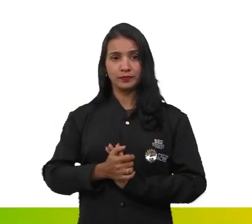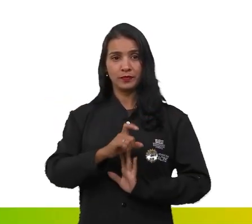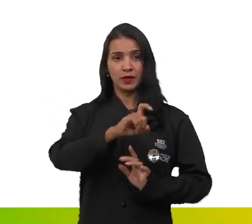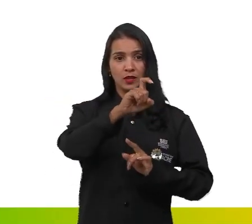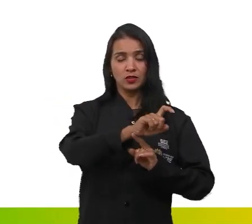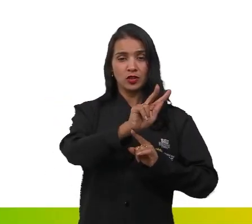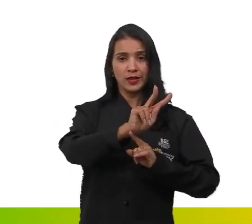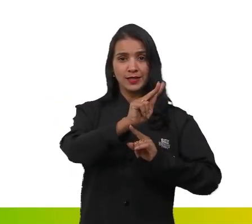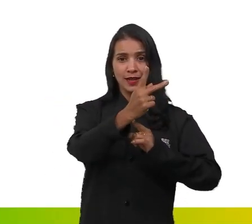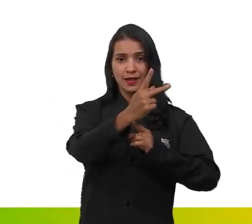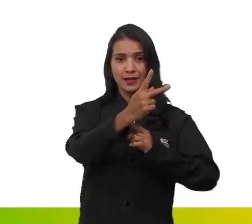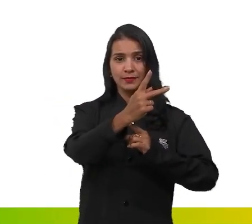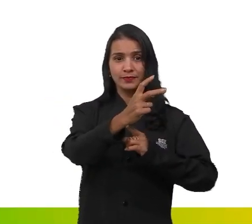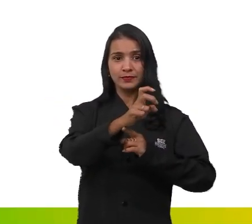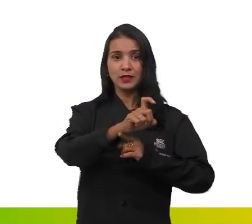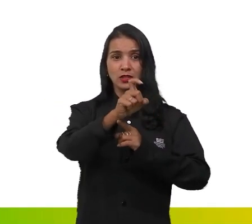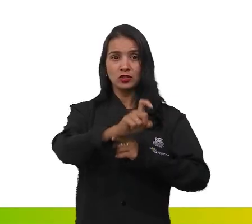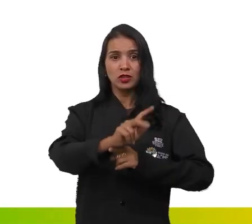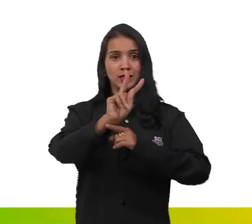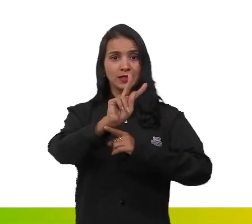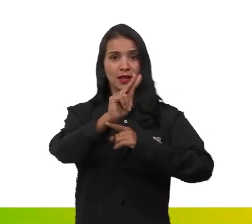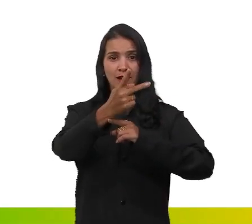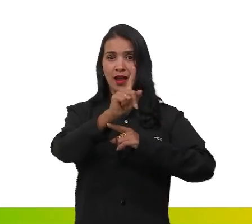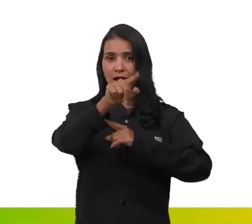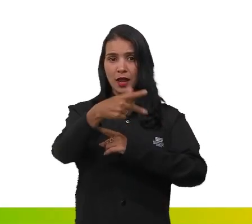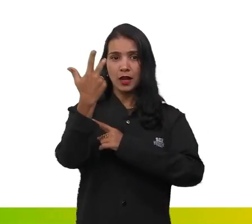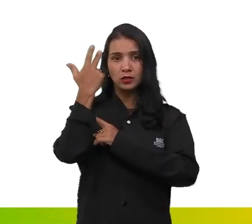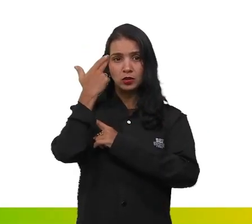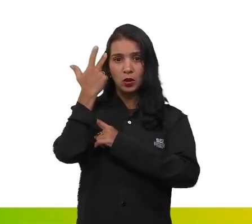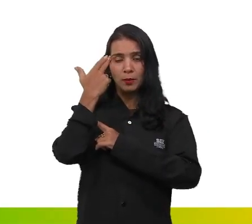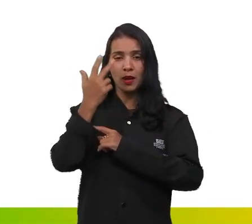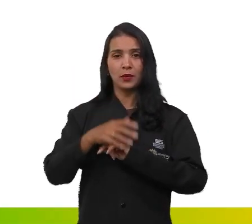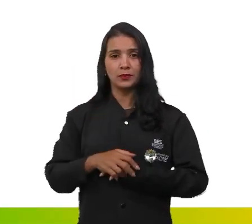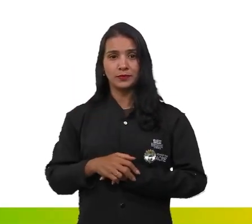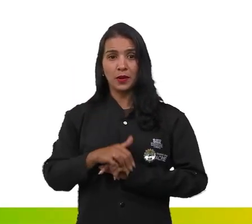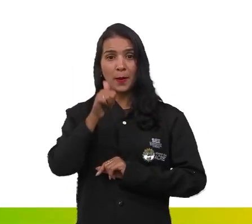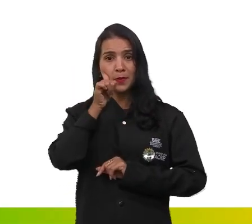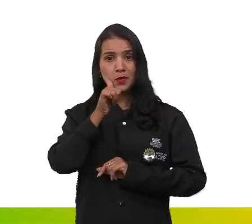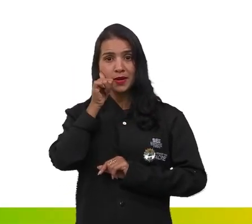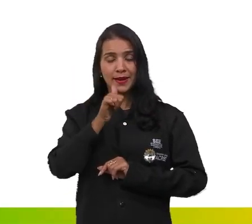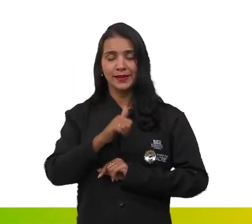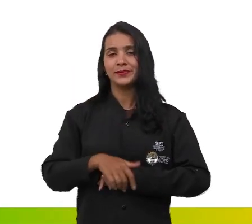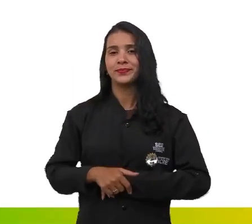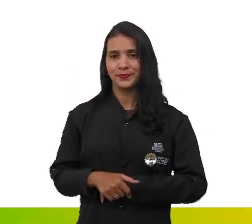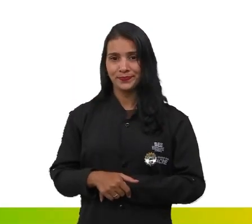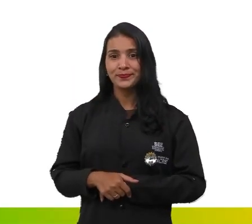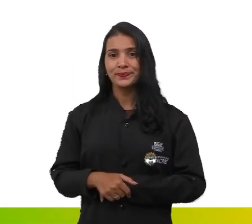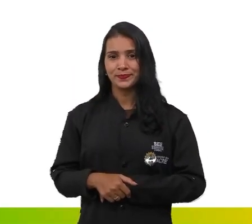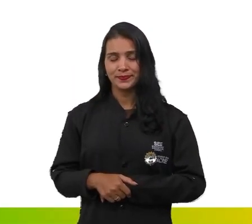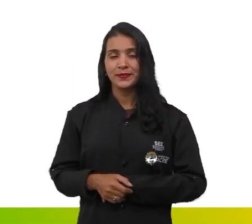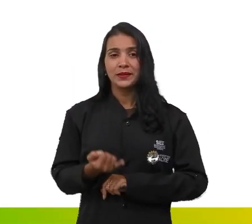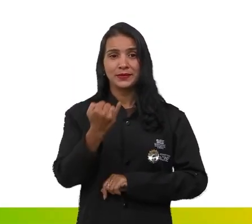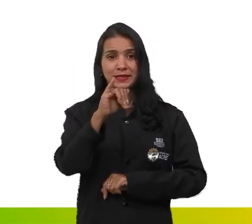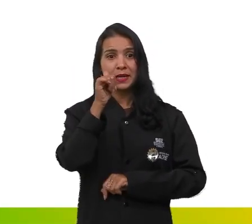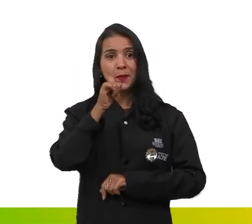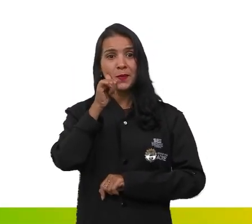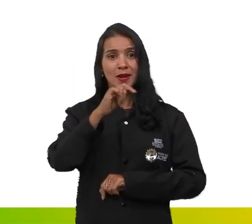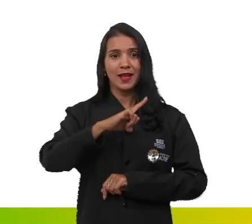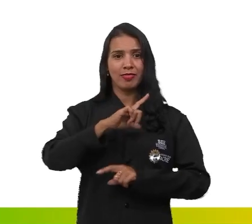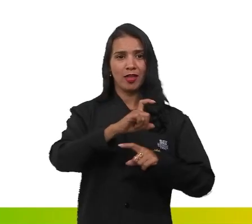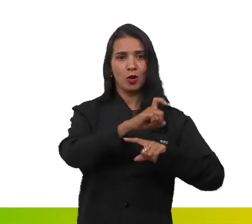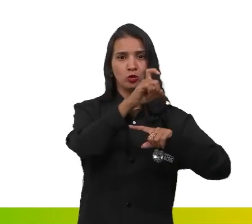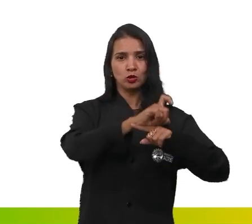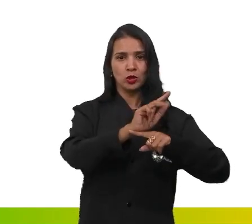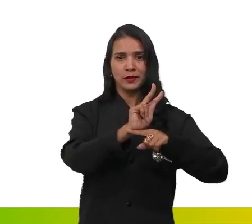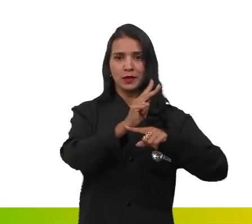para o fenótipo normal, a pessoa é normal. Então, ou seja, uma mulher que tem o XHzão era